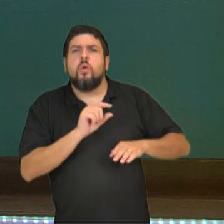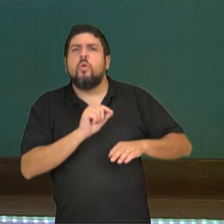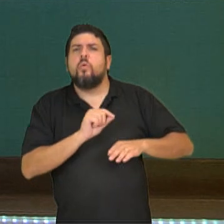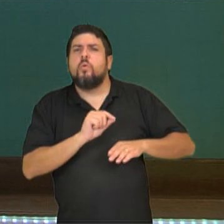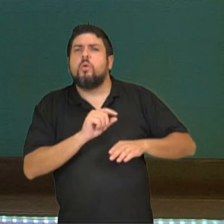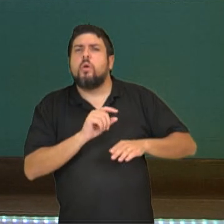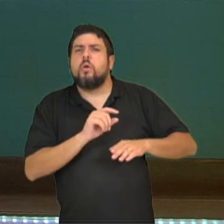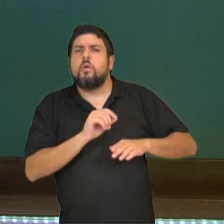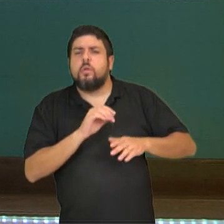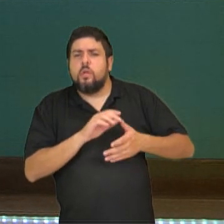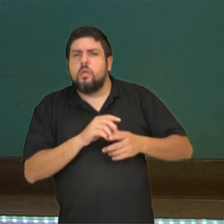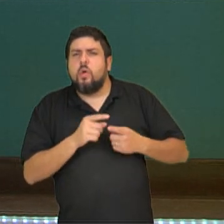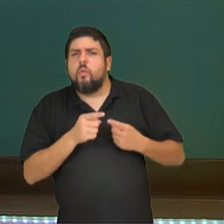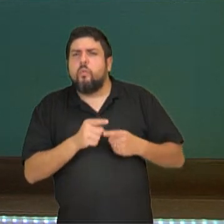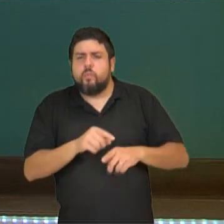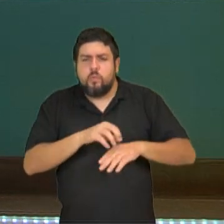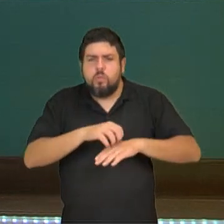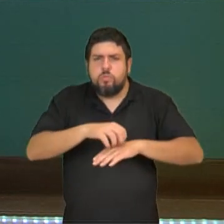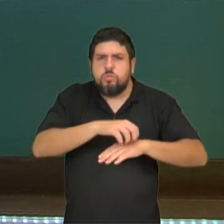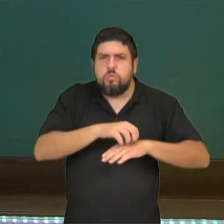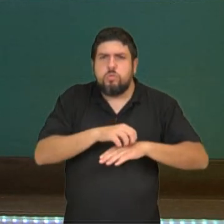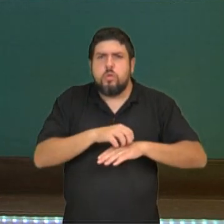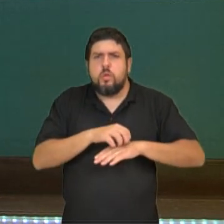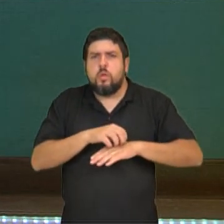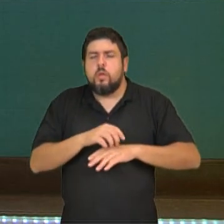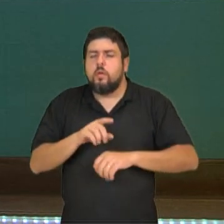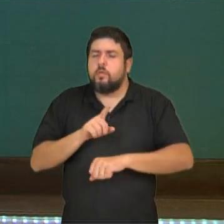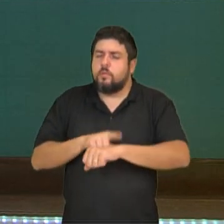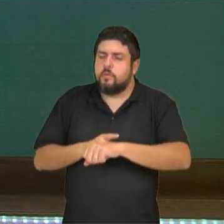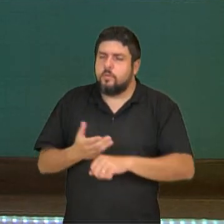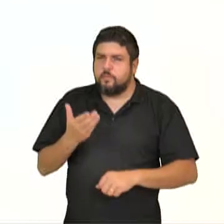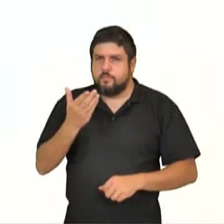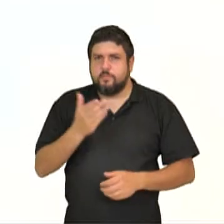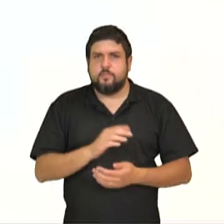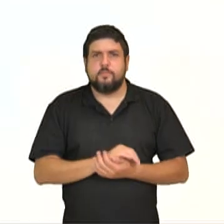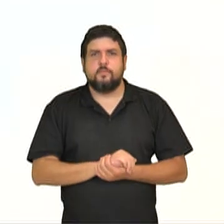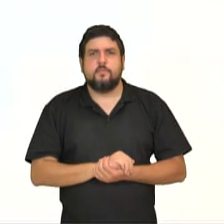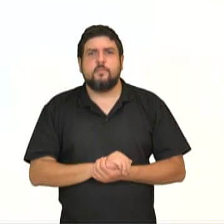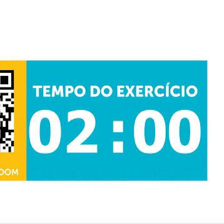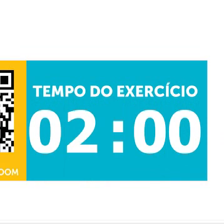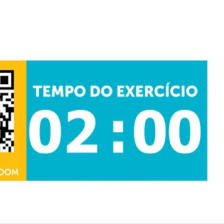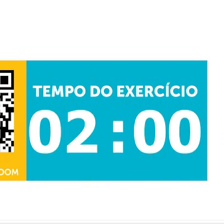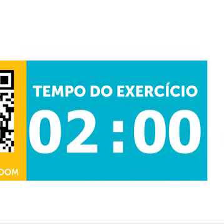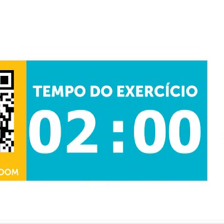combater infecções de pele? Vou dar um tempinho para vocês e eu já retorno.